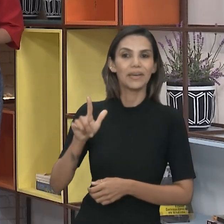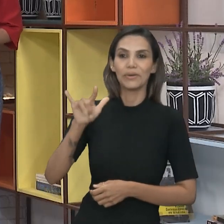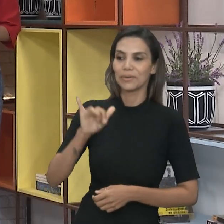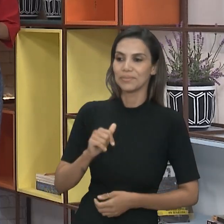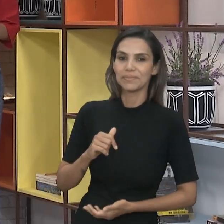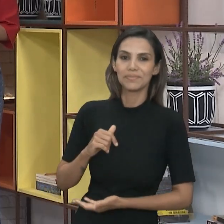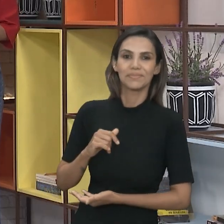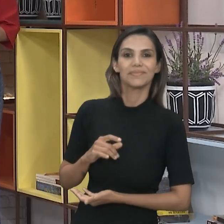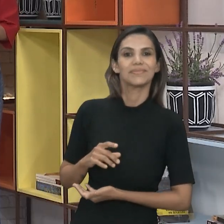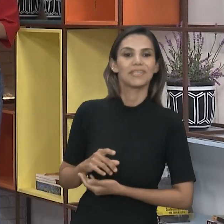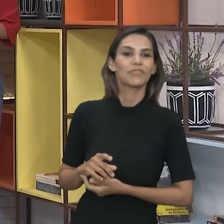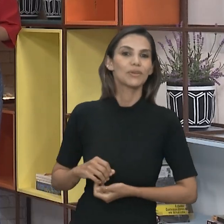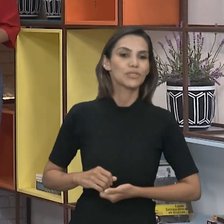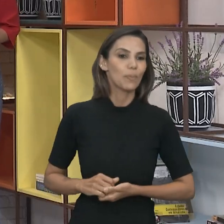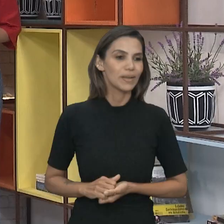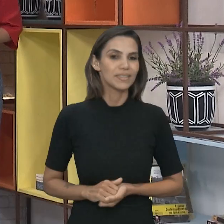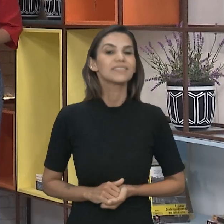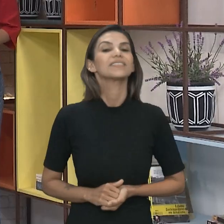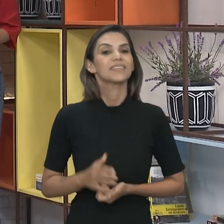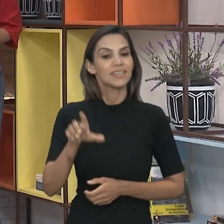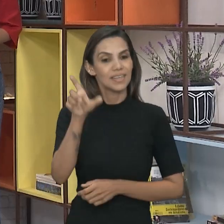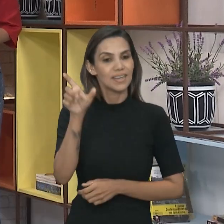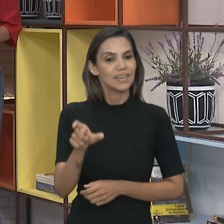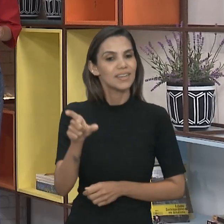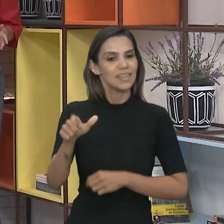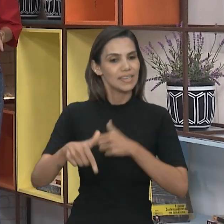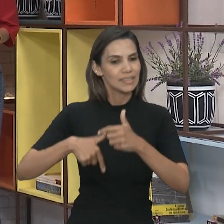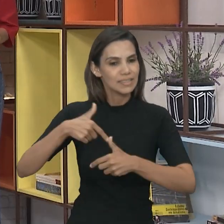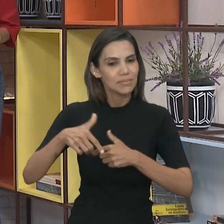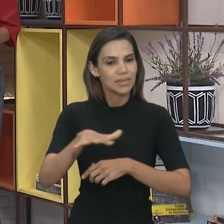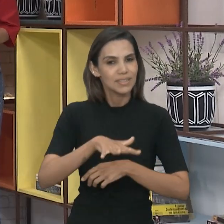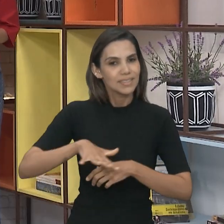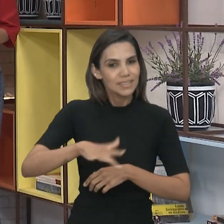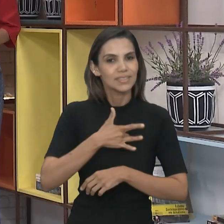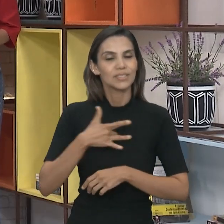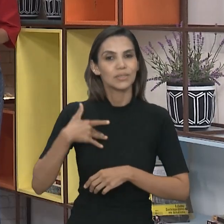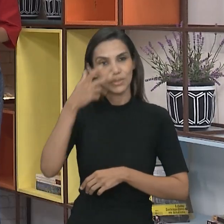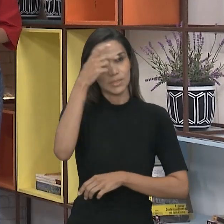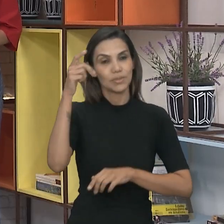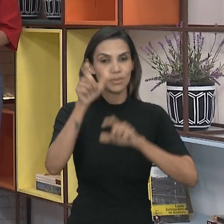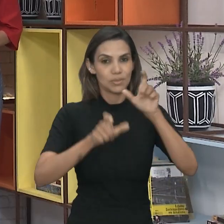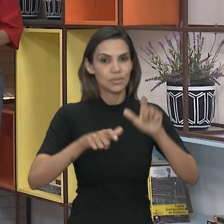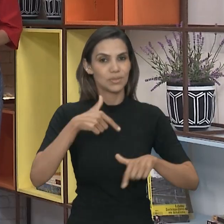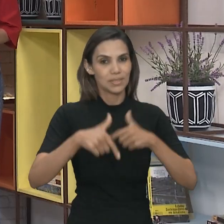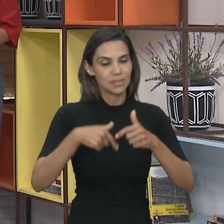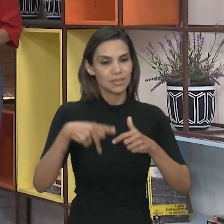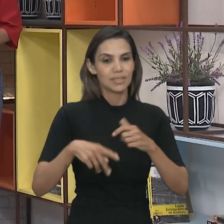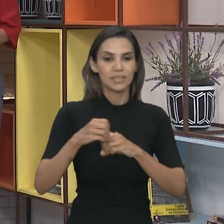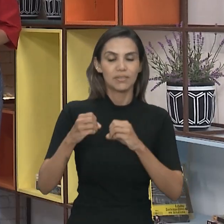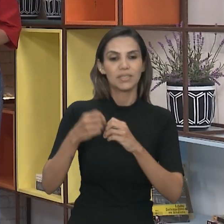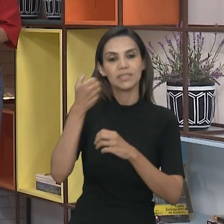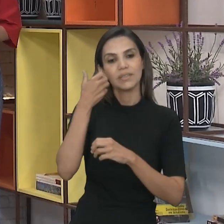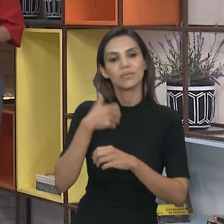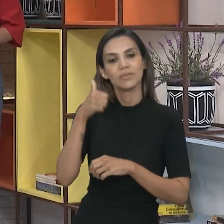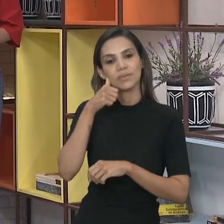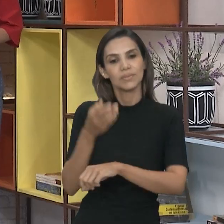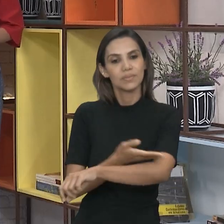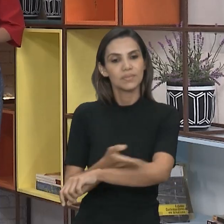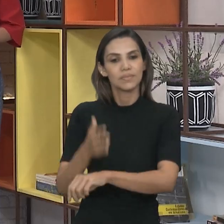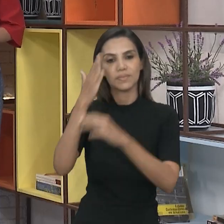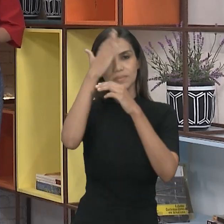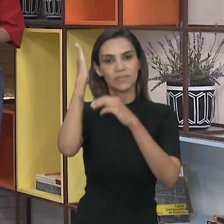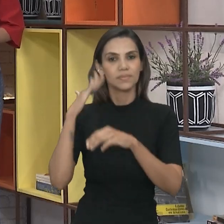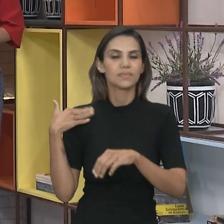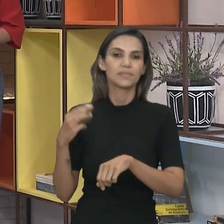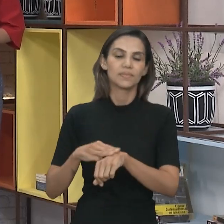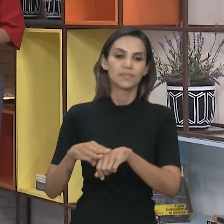de Estudos em Saúde do Trabalhador da UFG. Ela se descreve como mulher branca, com cabelos de tamanho médio, olhos